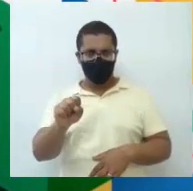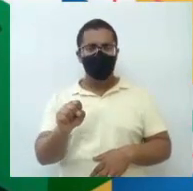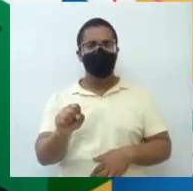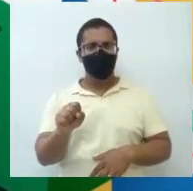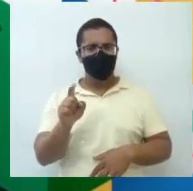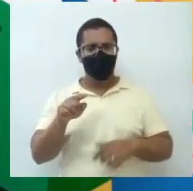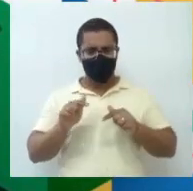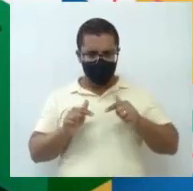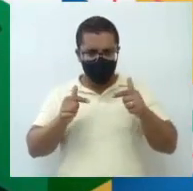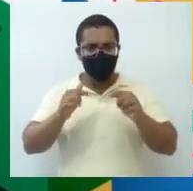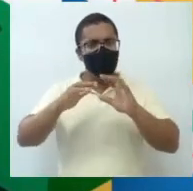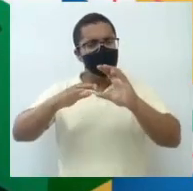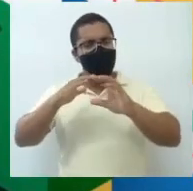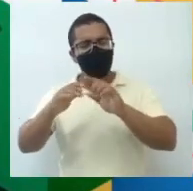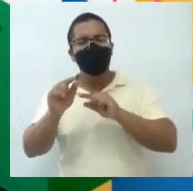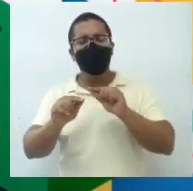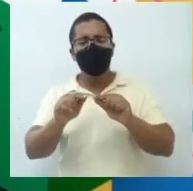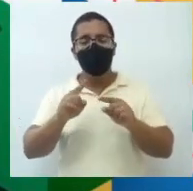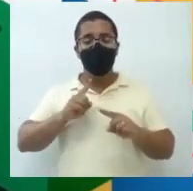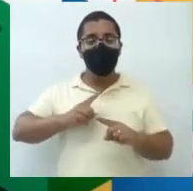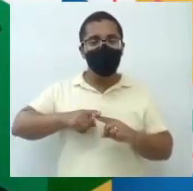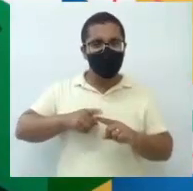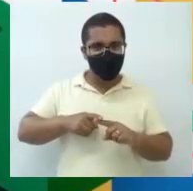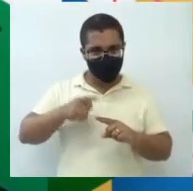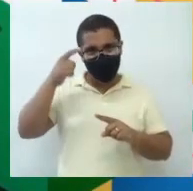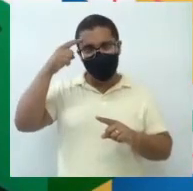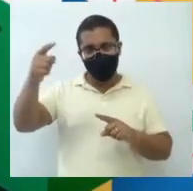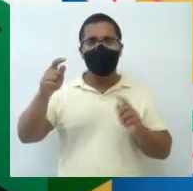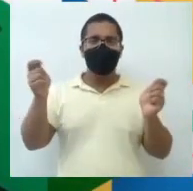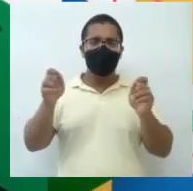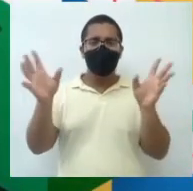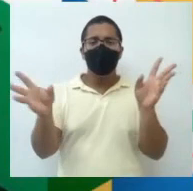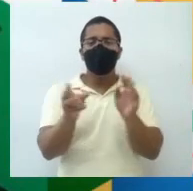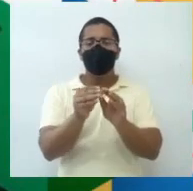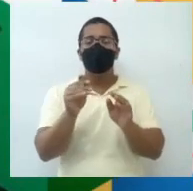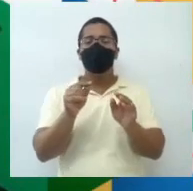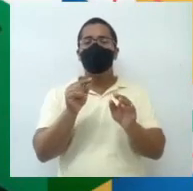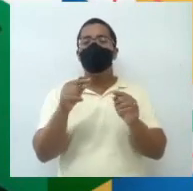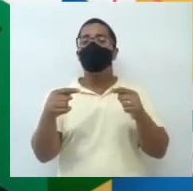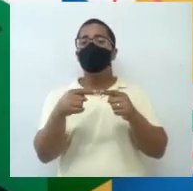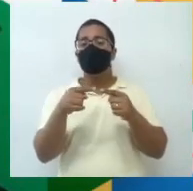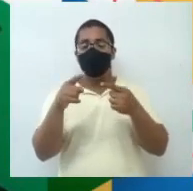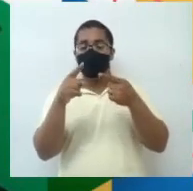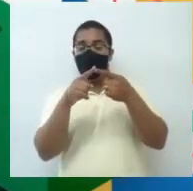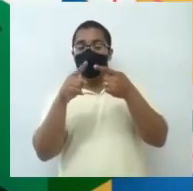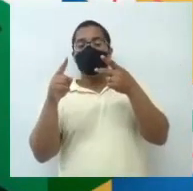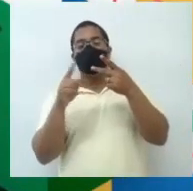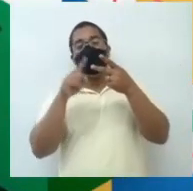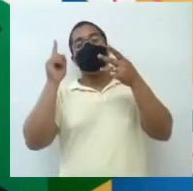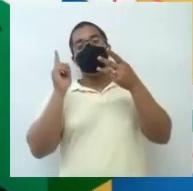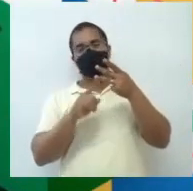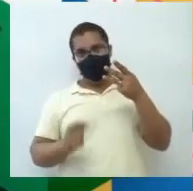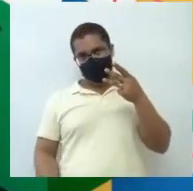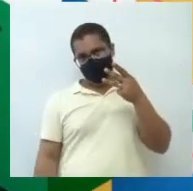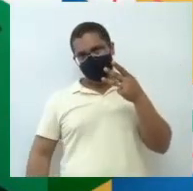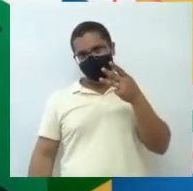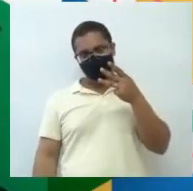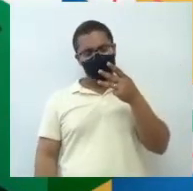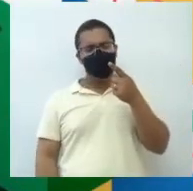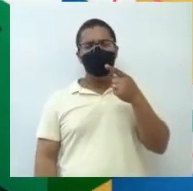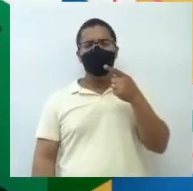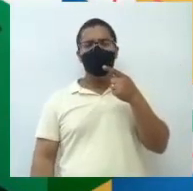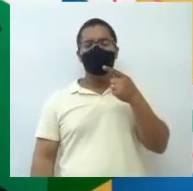agir comunicativo então eu posso dizer aqui ó e o agir comunicativo ele vai partir agora por três coisas primeiro